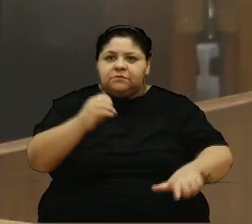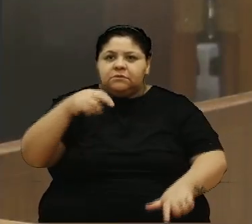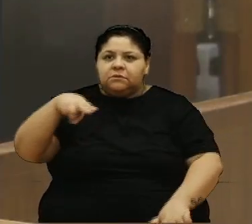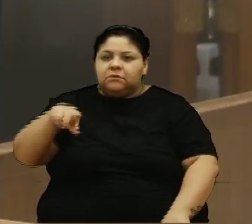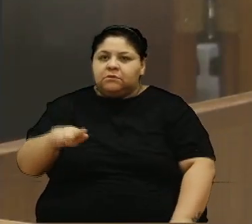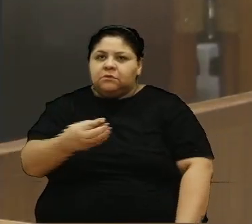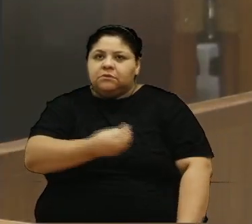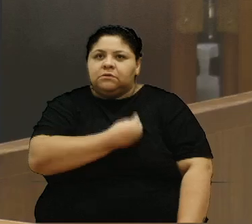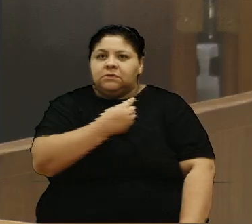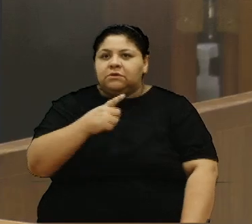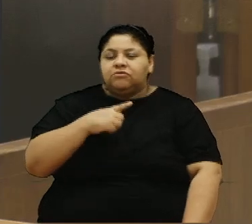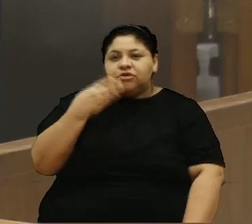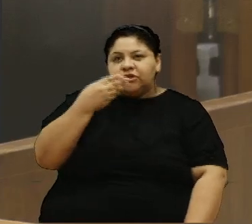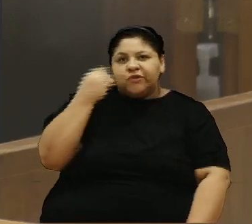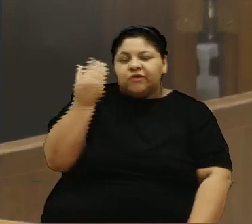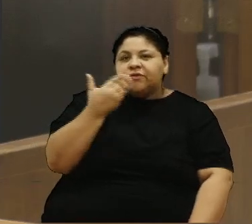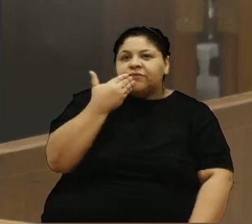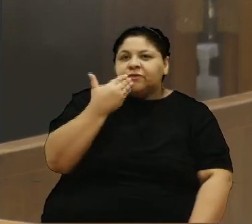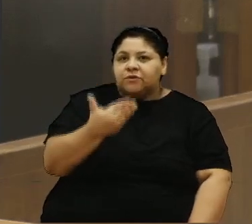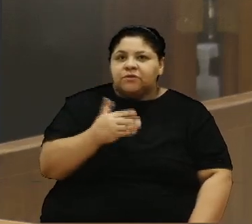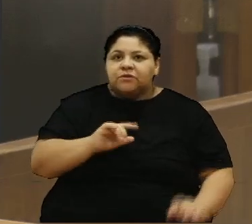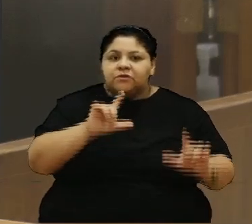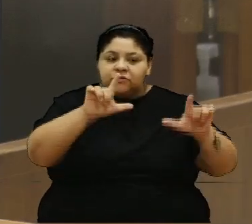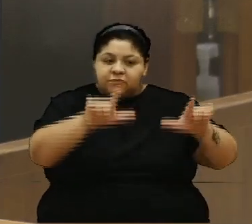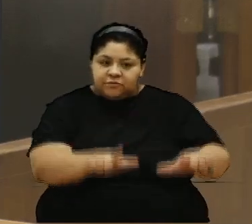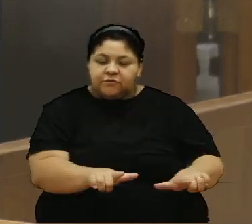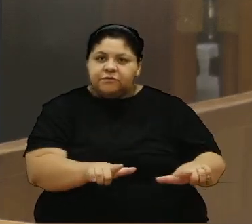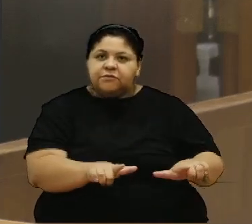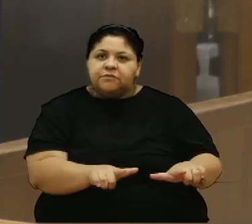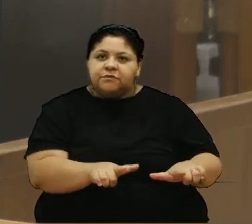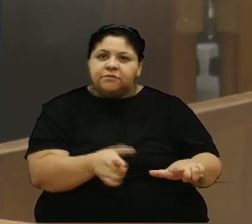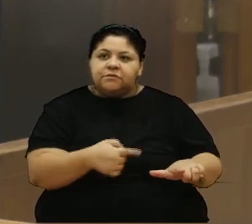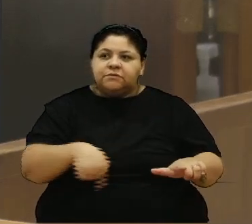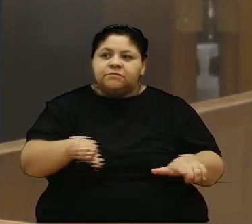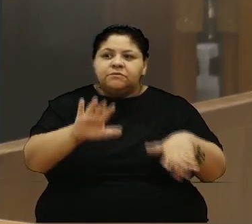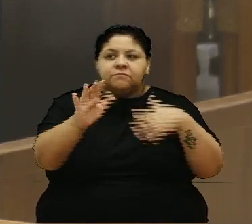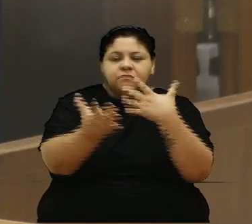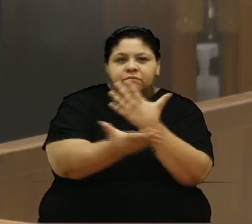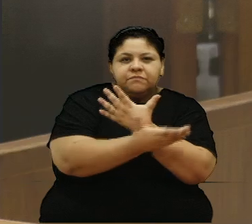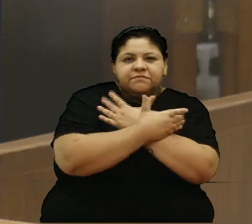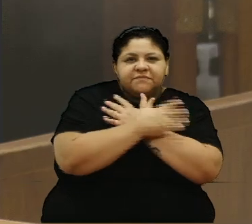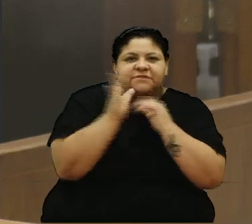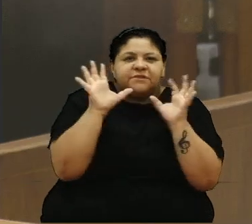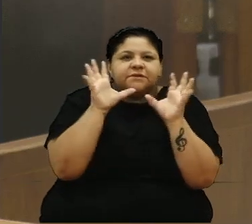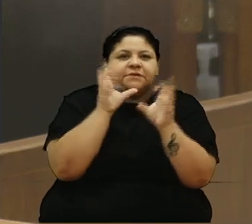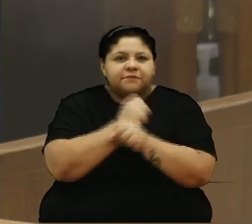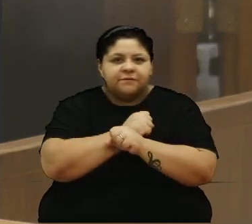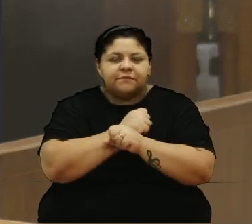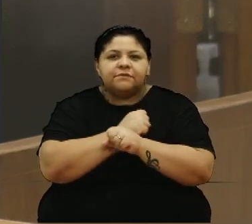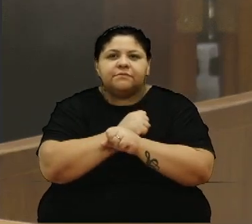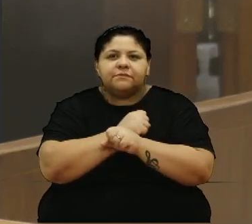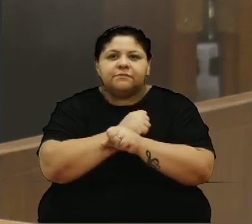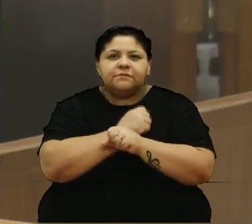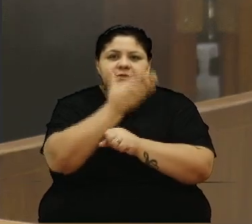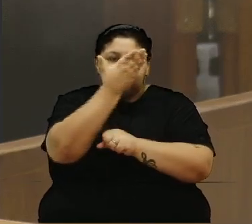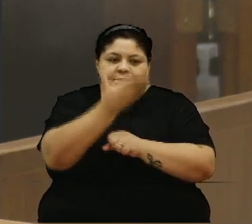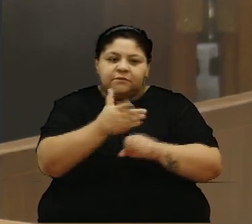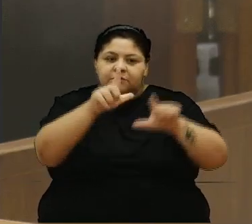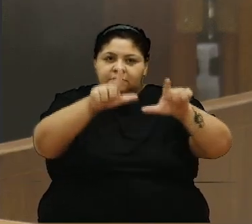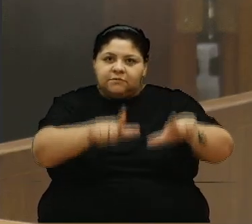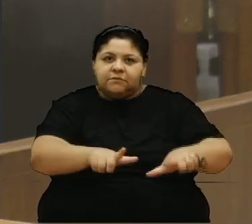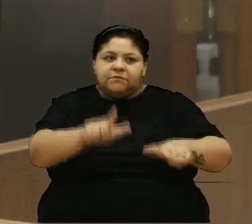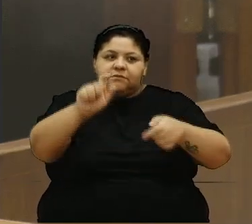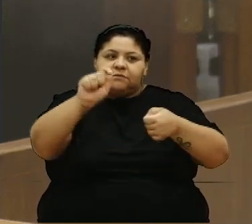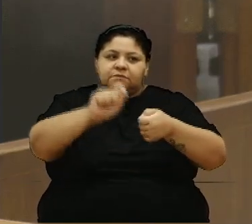tinha gatos até então. Eu pedi para fazer um espaço onde nós acolheríamos esses animais. Esse é o espaço que nós fizemos